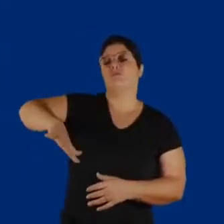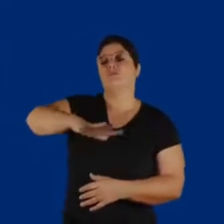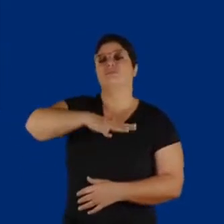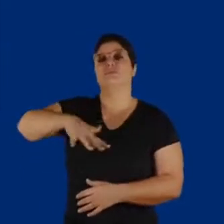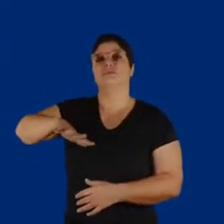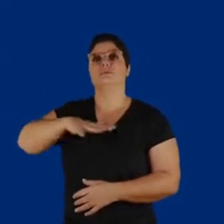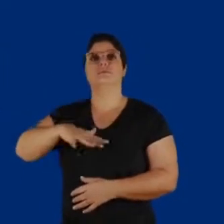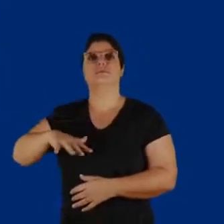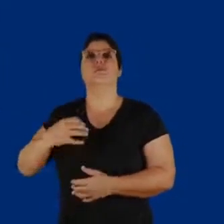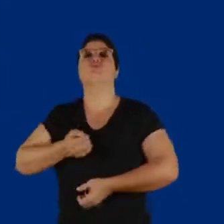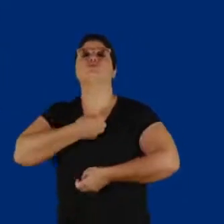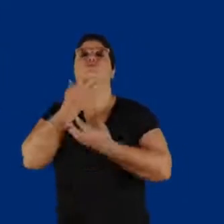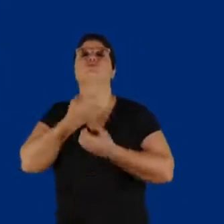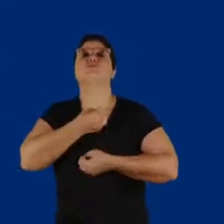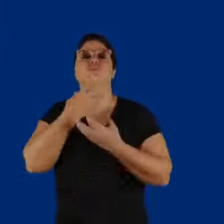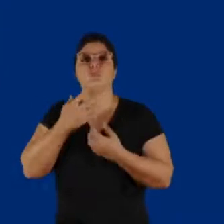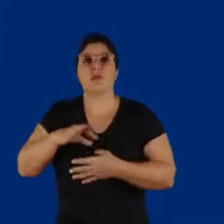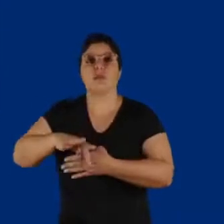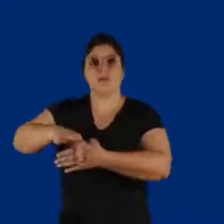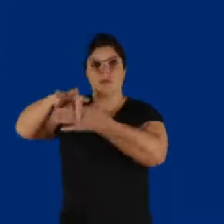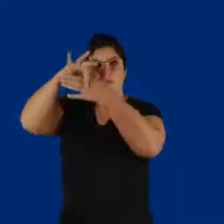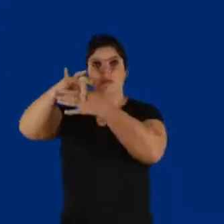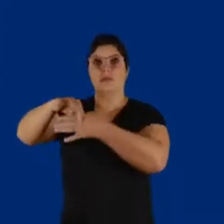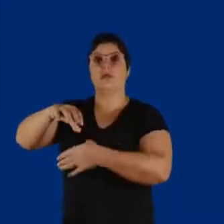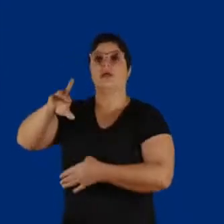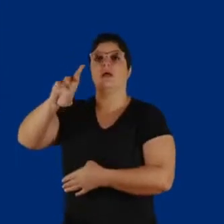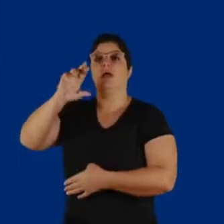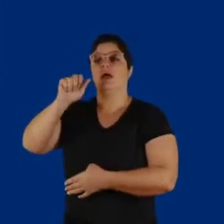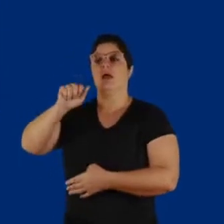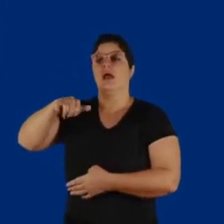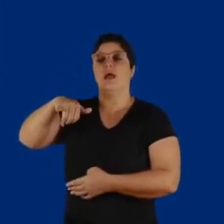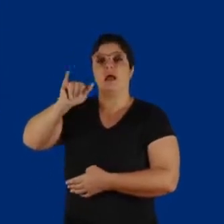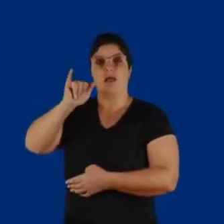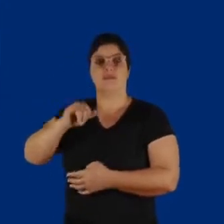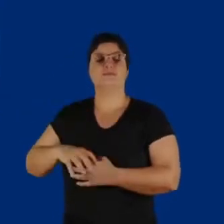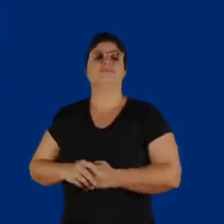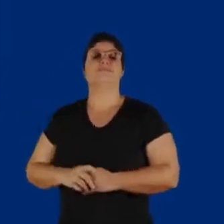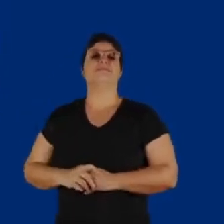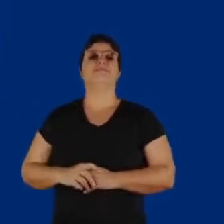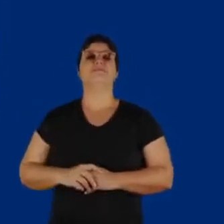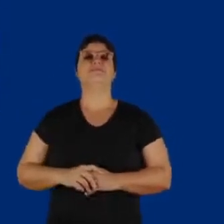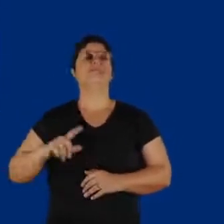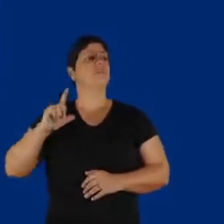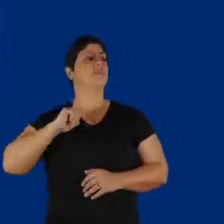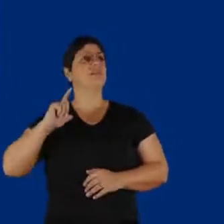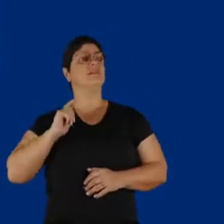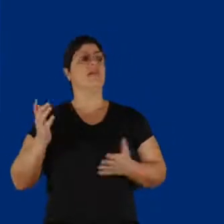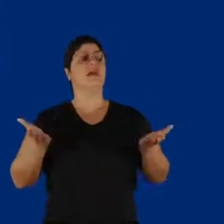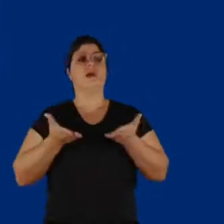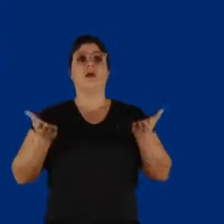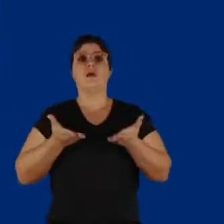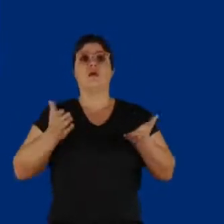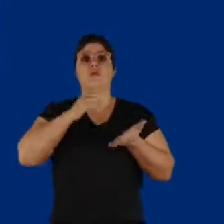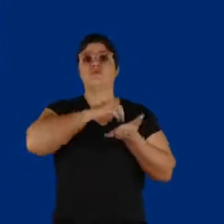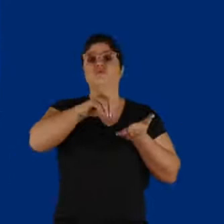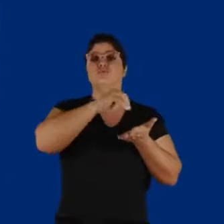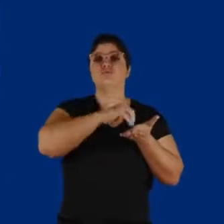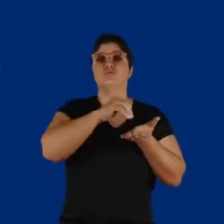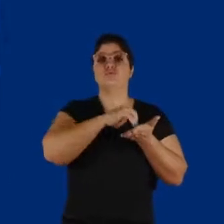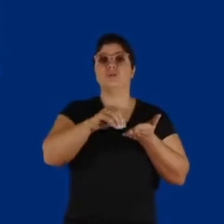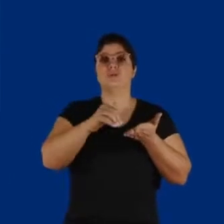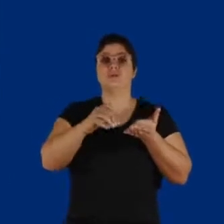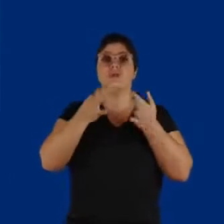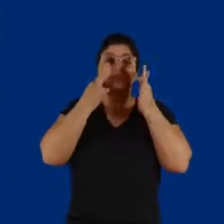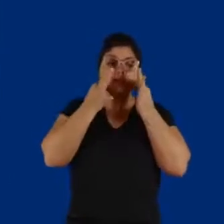é liderado pelo cenopoeta Rai Lima. Né? Então, temos atualmente o secretário de Atenção